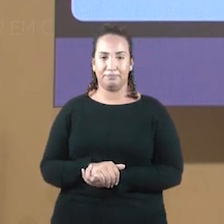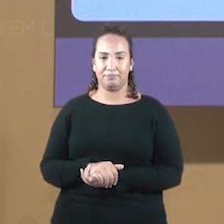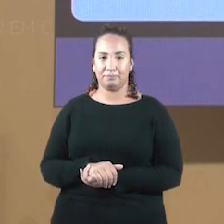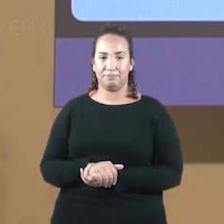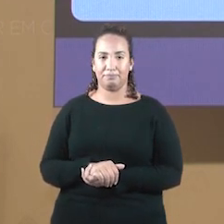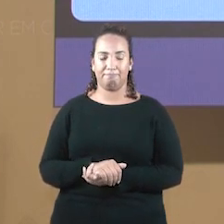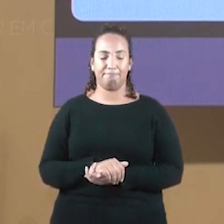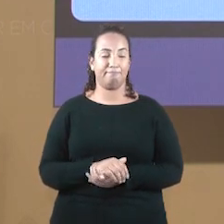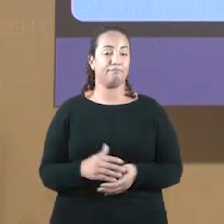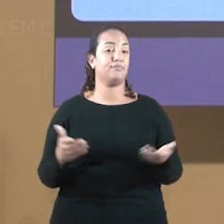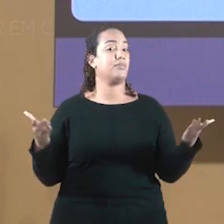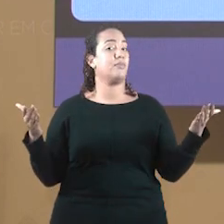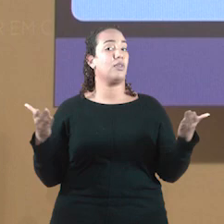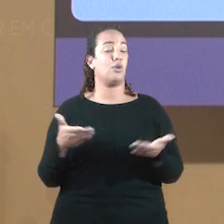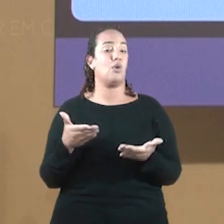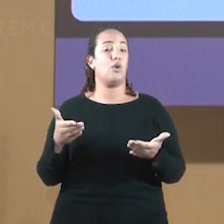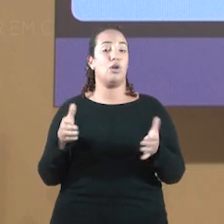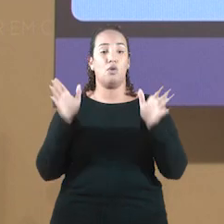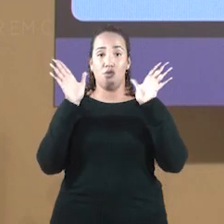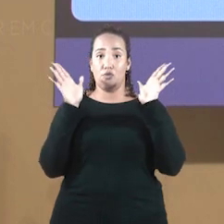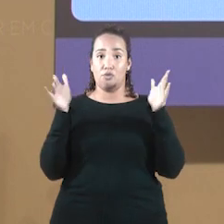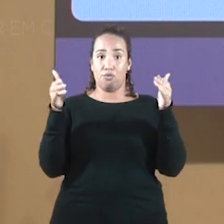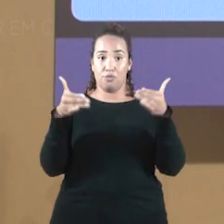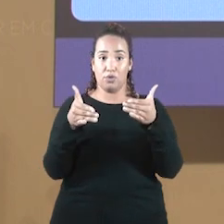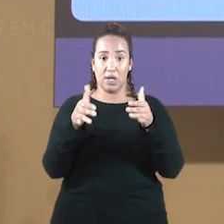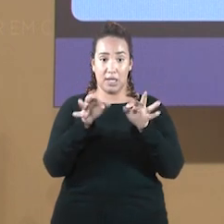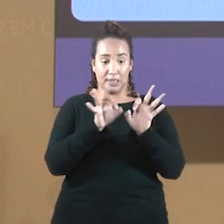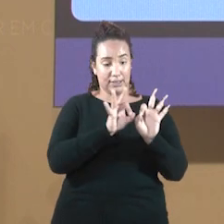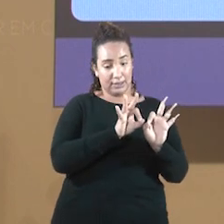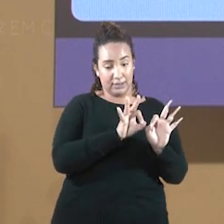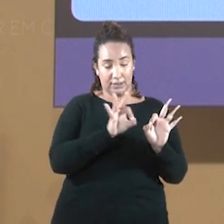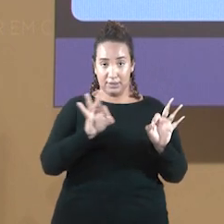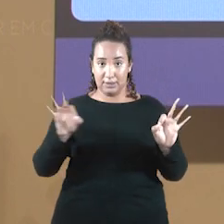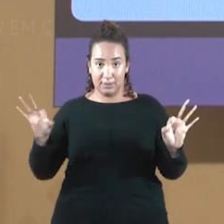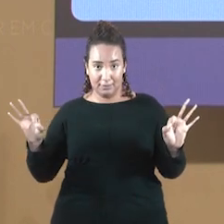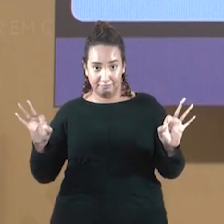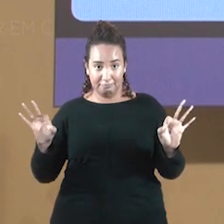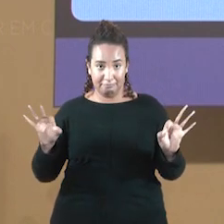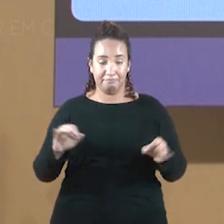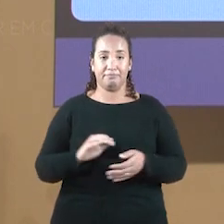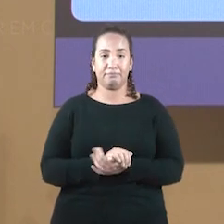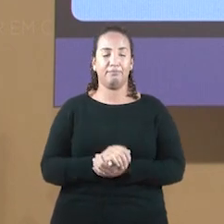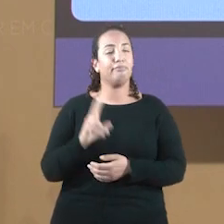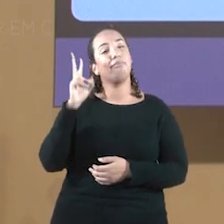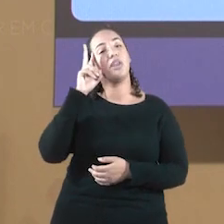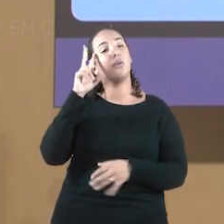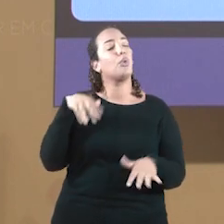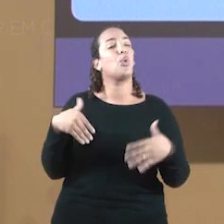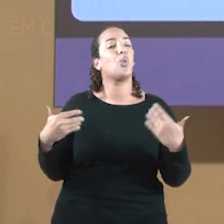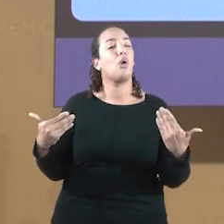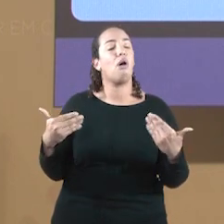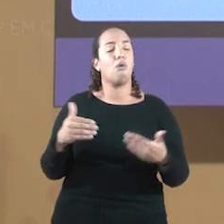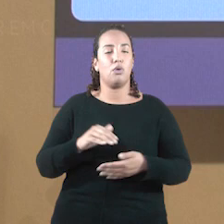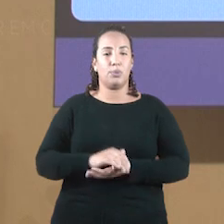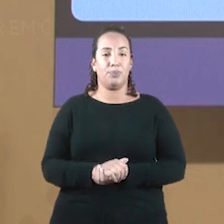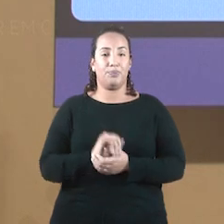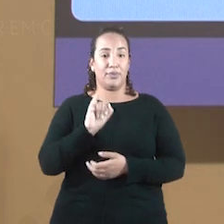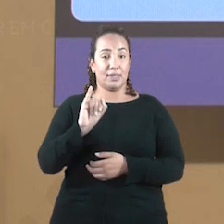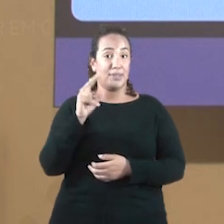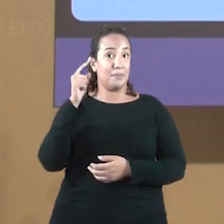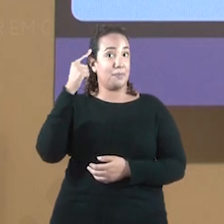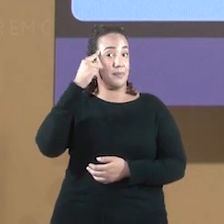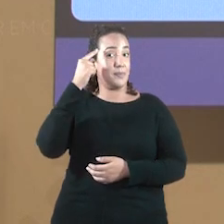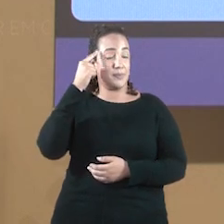Vamos focar agora na grandeza que mede a distância entre dois pontos. Lembra qual é? Se você pensou